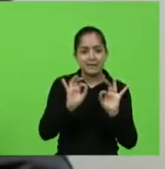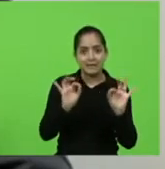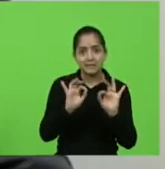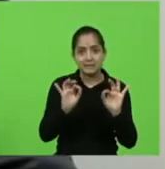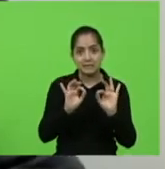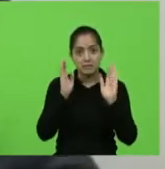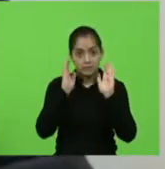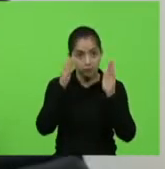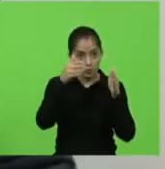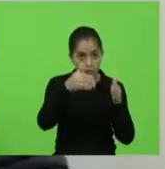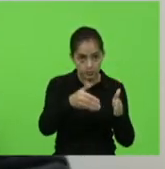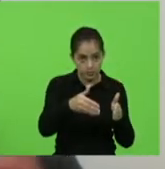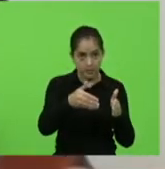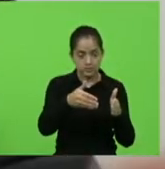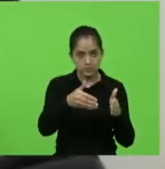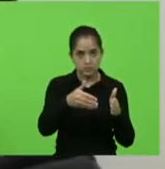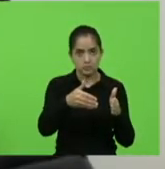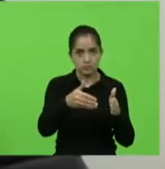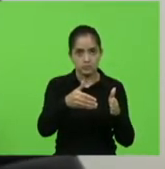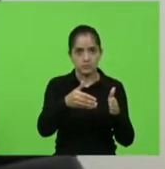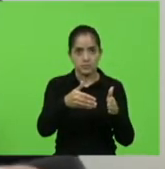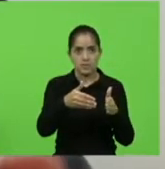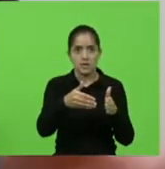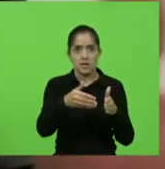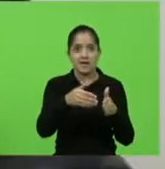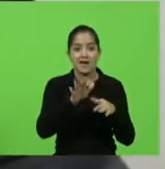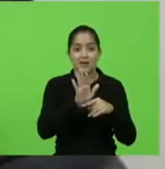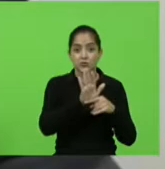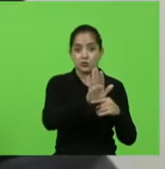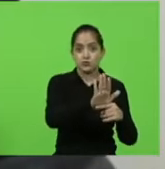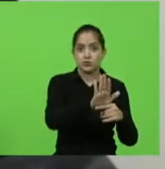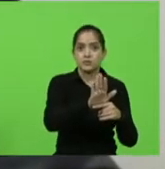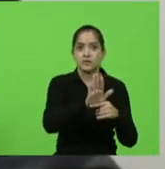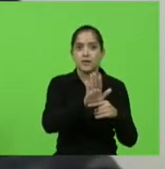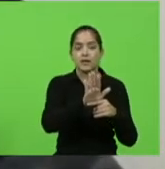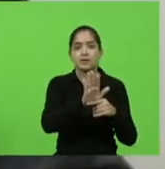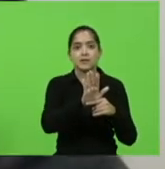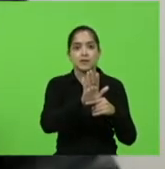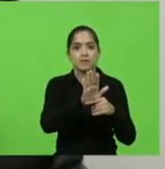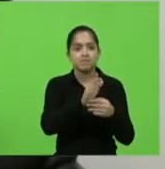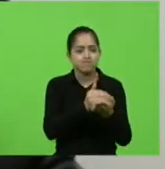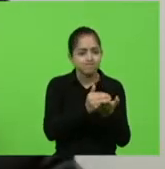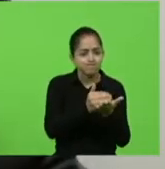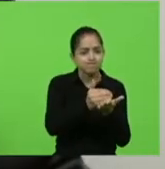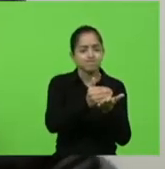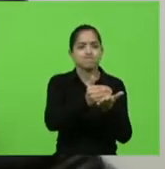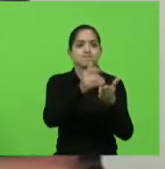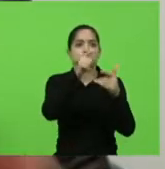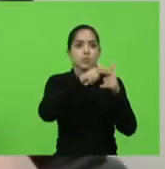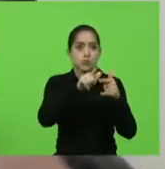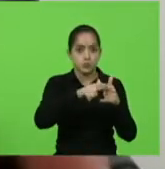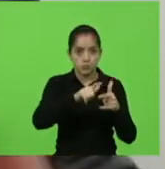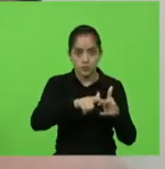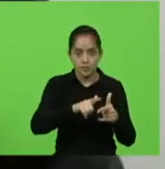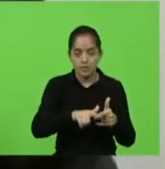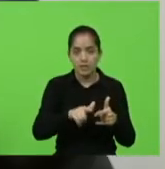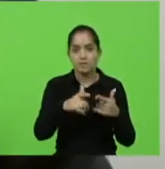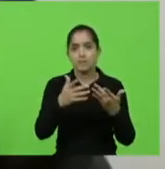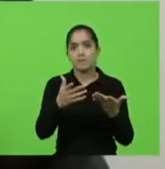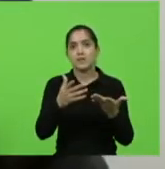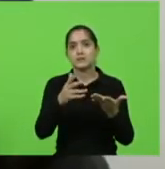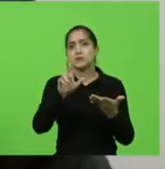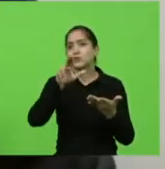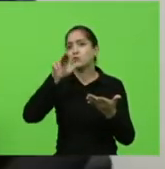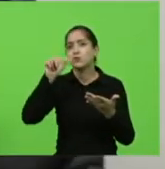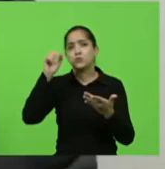voltadas, né, a atacar a causa, a origem dos problemas, nós nunca vamos